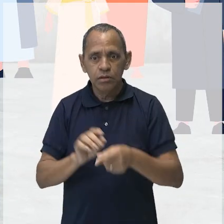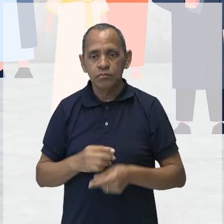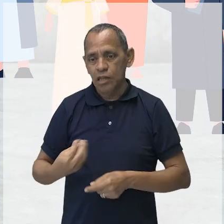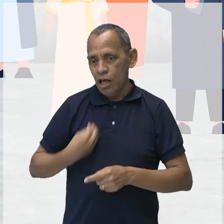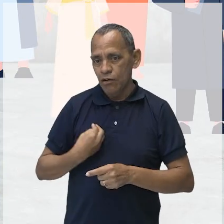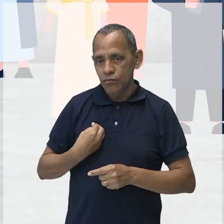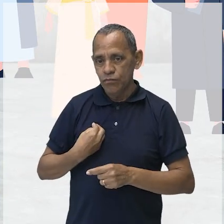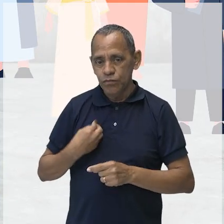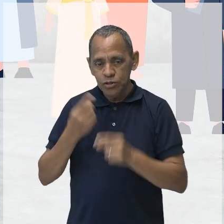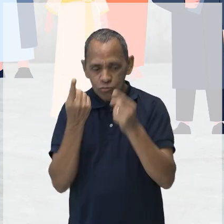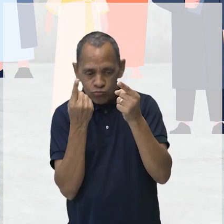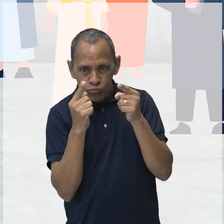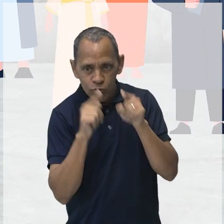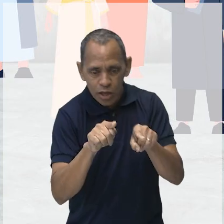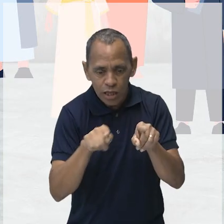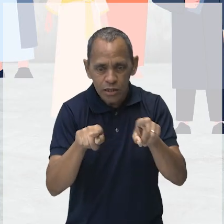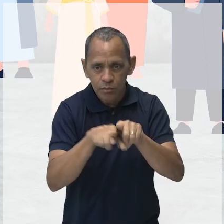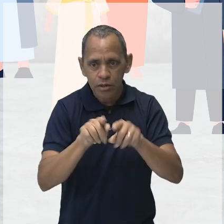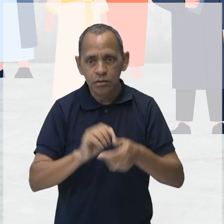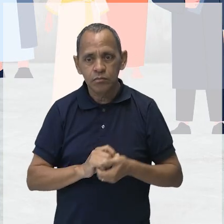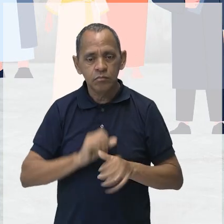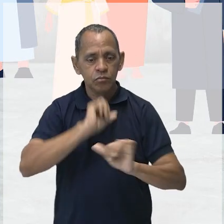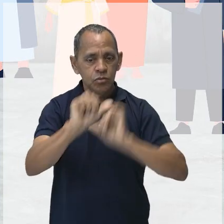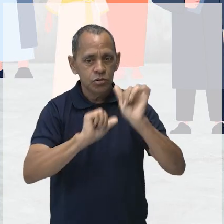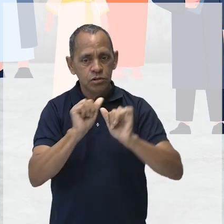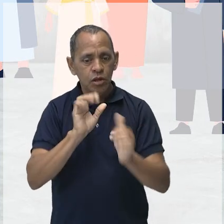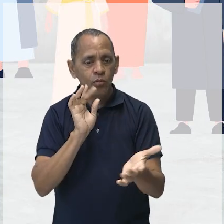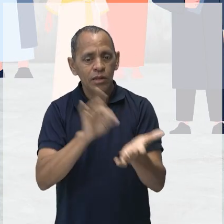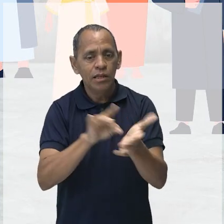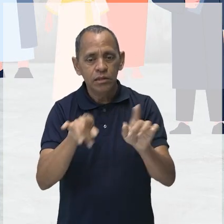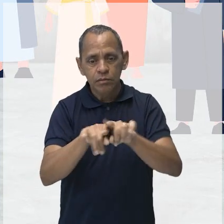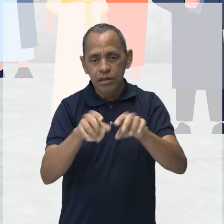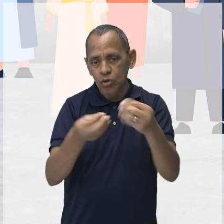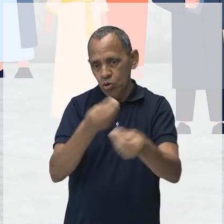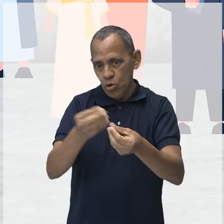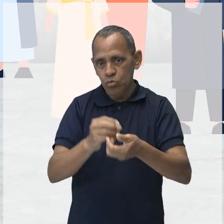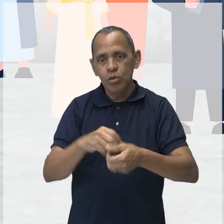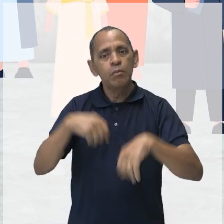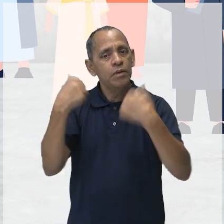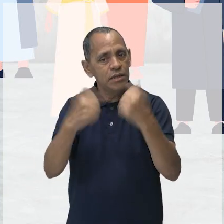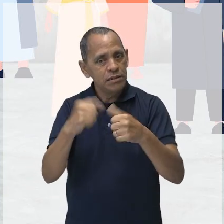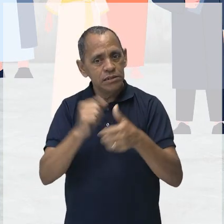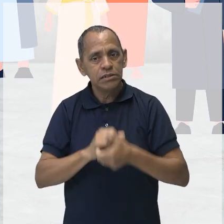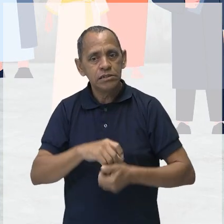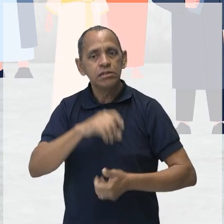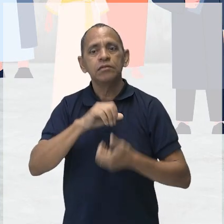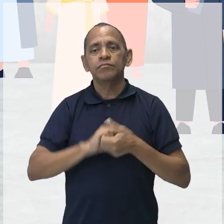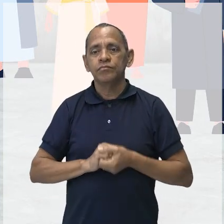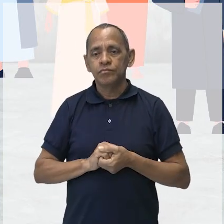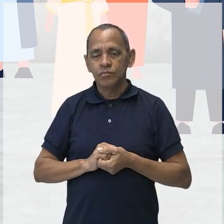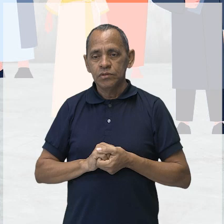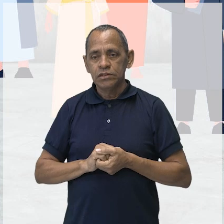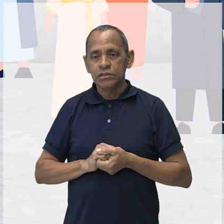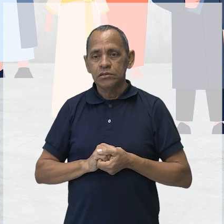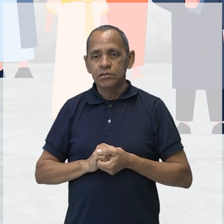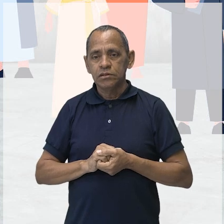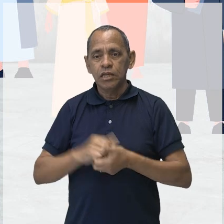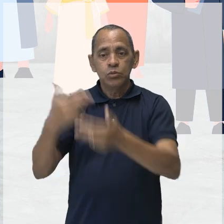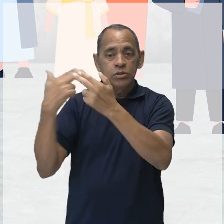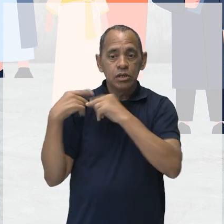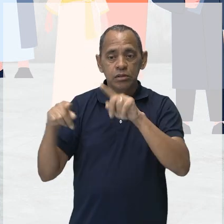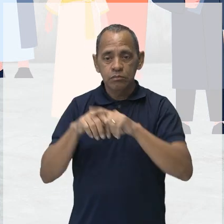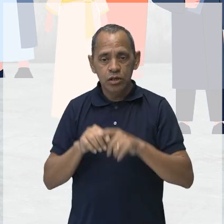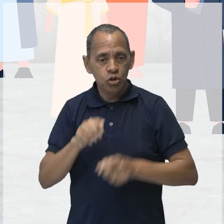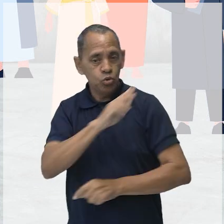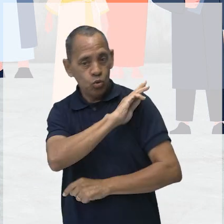ameaçada. Mudar uma realidade como essa é dever não só dos governantes, mas de todas as pessoas,